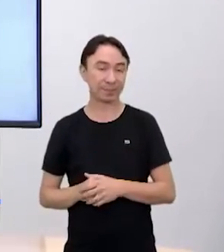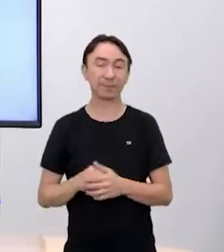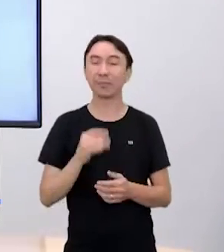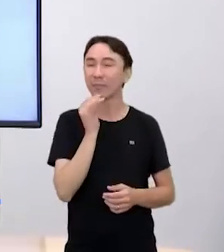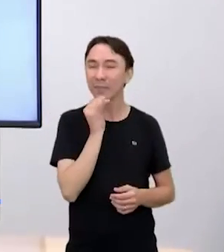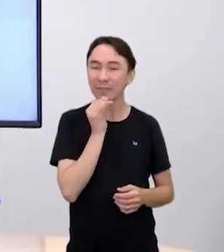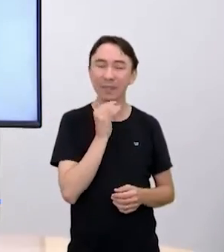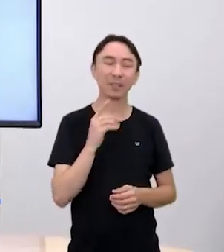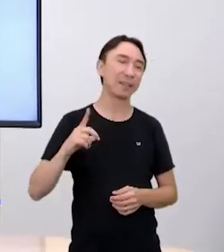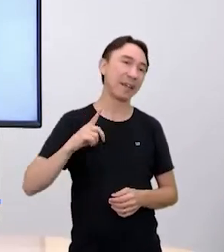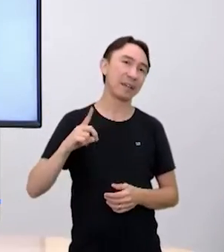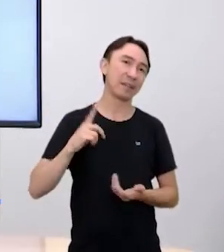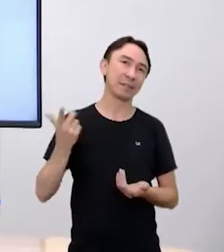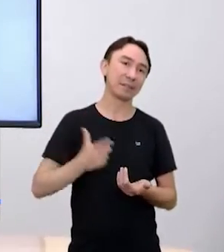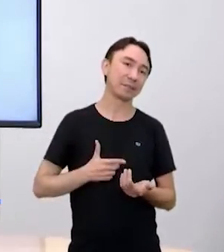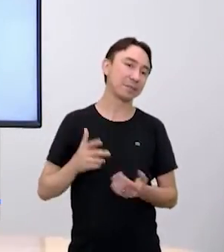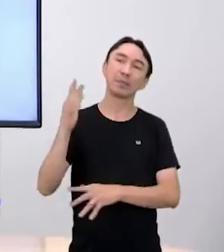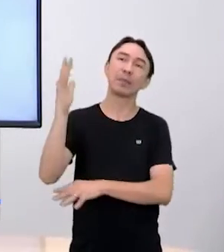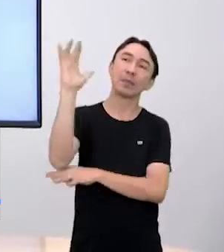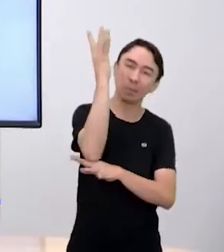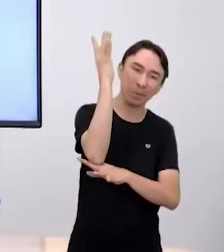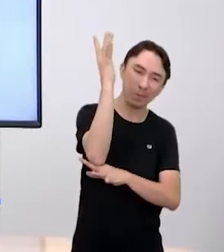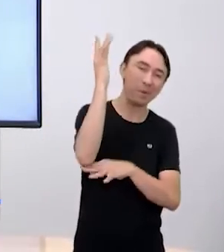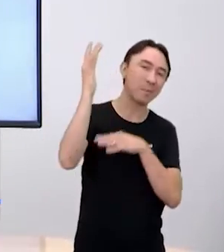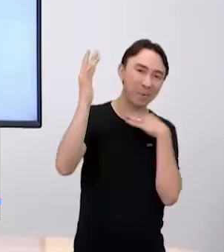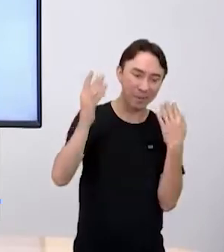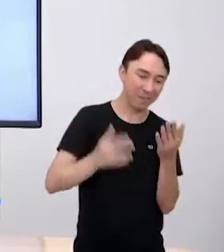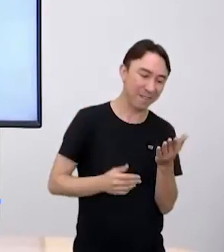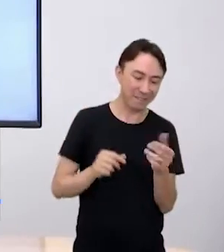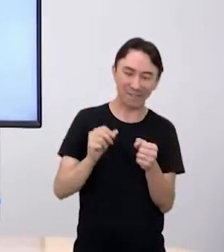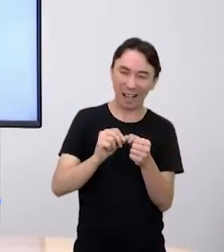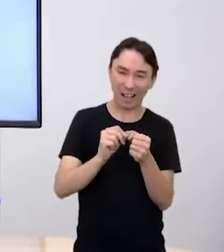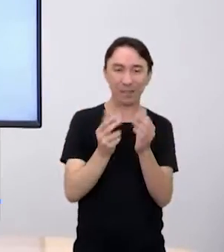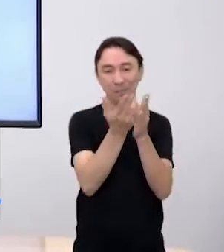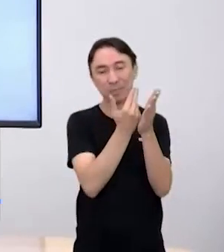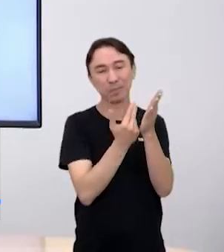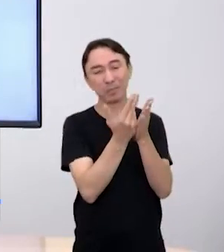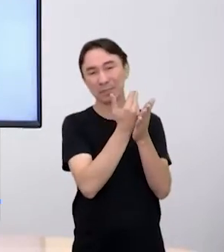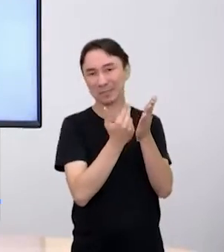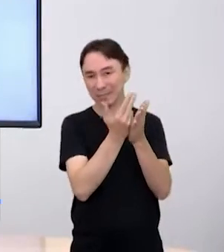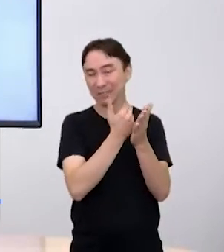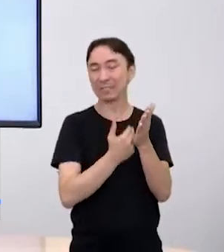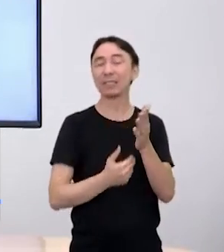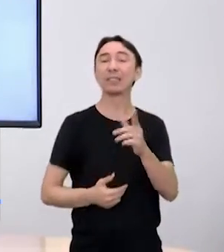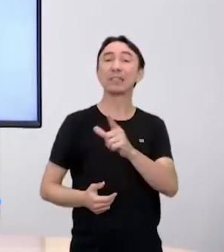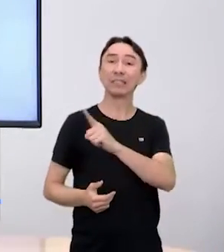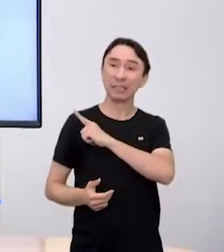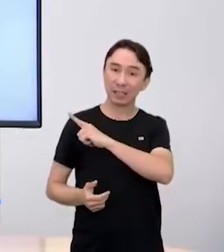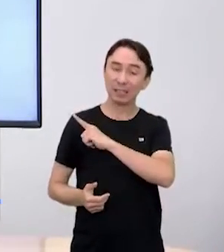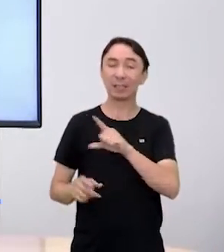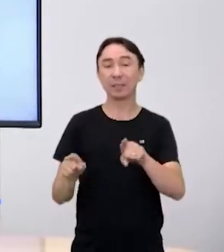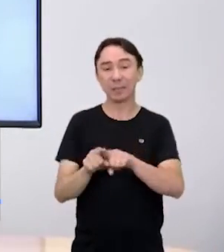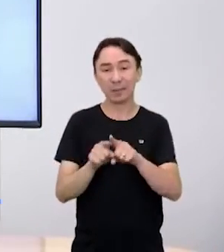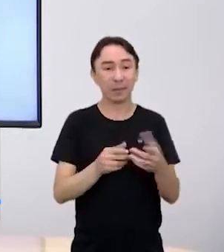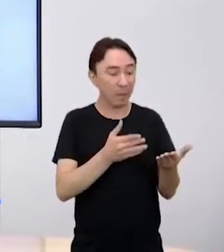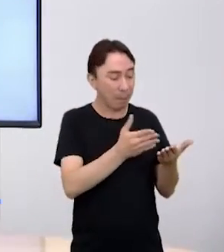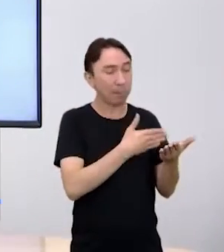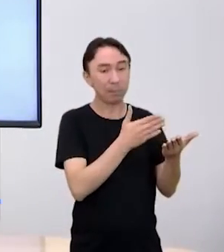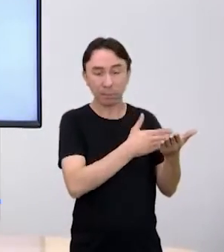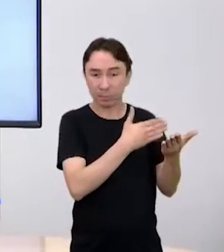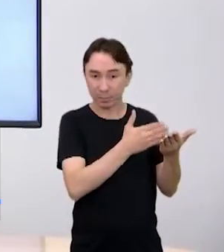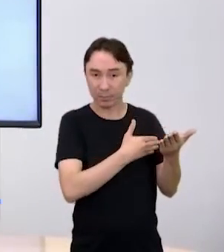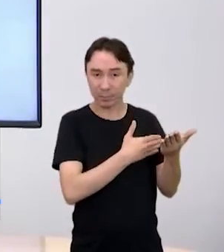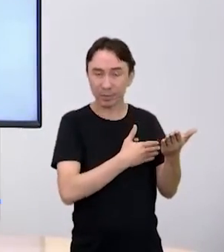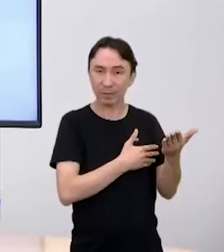da vida, ele tem uma obra bastante realista. Tem uma obra que tem uns livros que eu não vou lembrar o nome da obra, mas tem alguma coisa a ver com natureza morta e